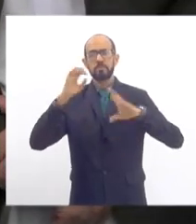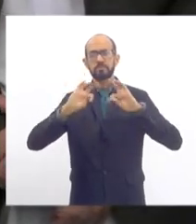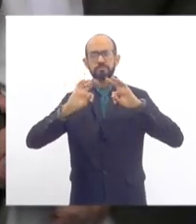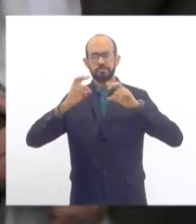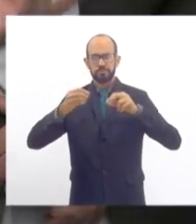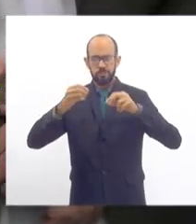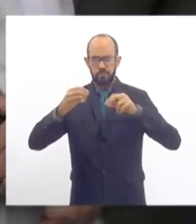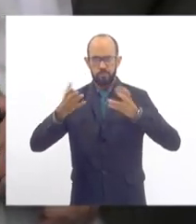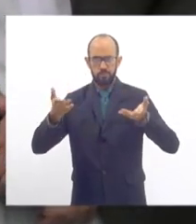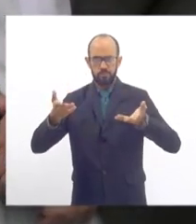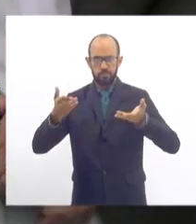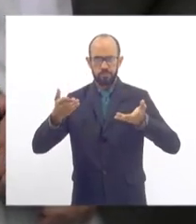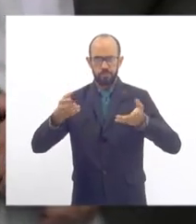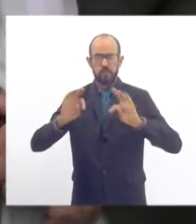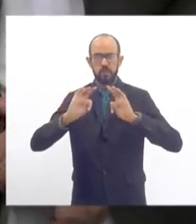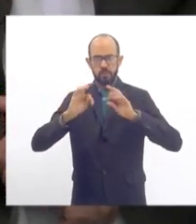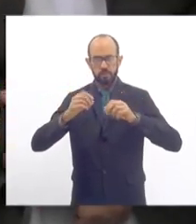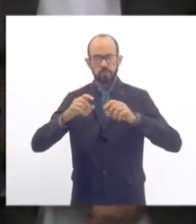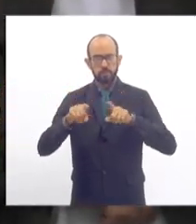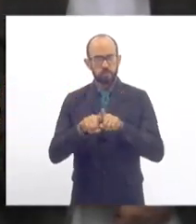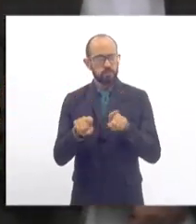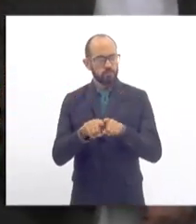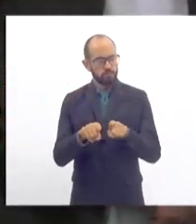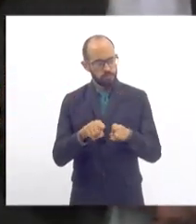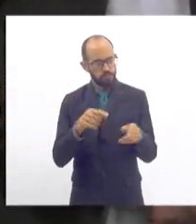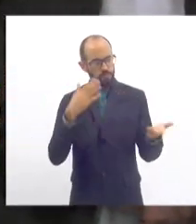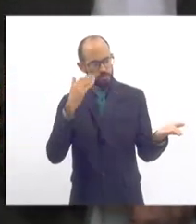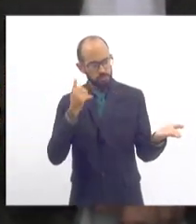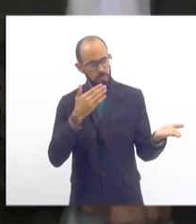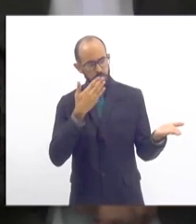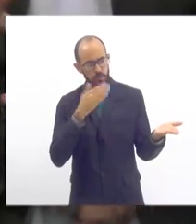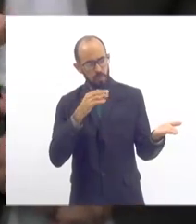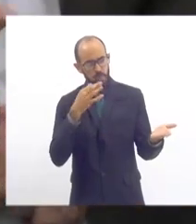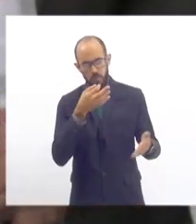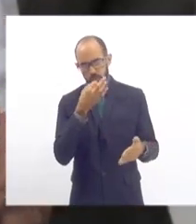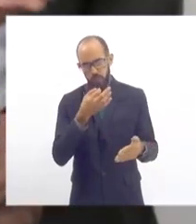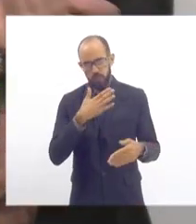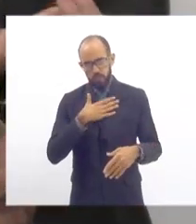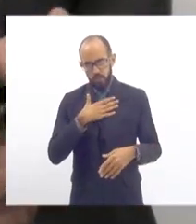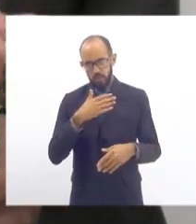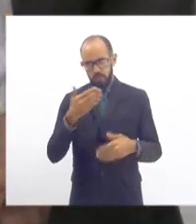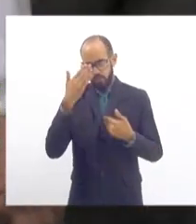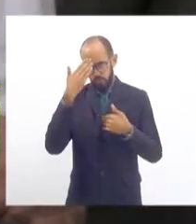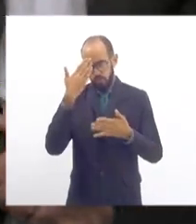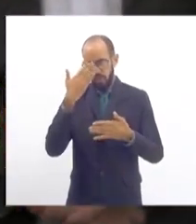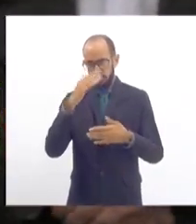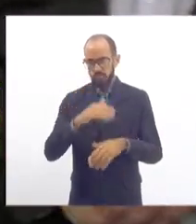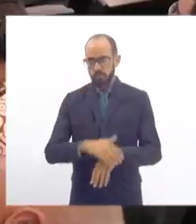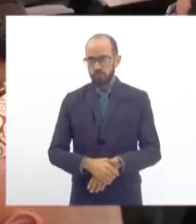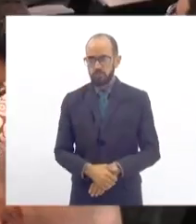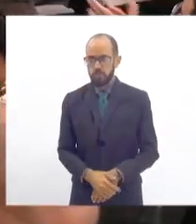que todos aqui saibam exatamente qual é o meu posicionamento. Muito obrigado.